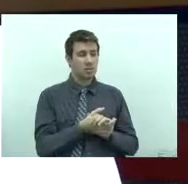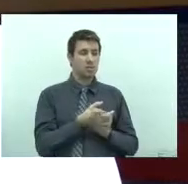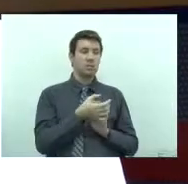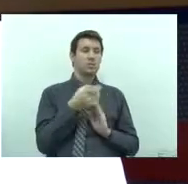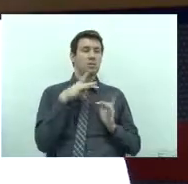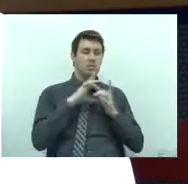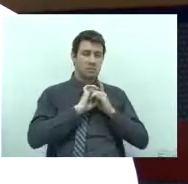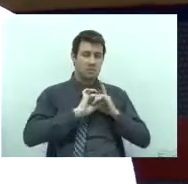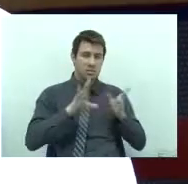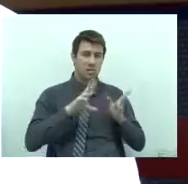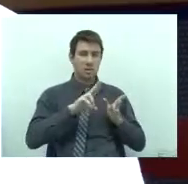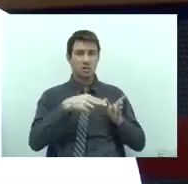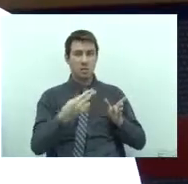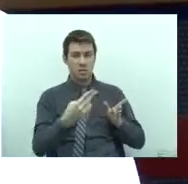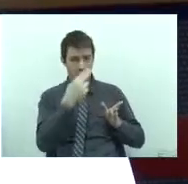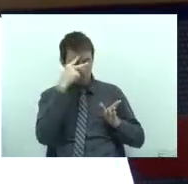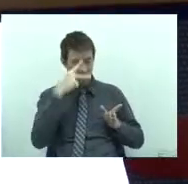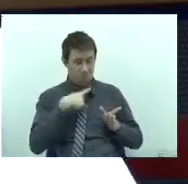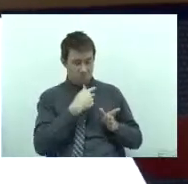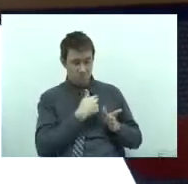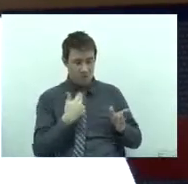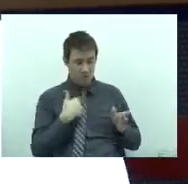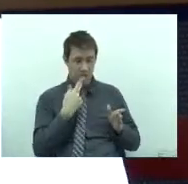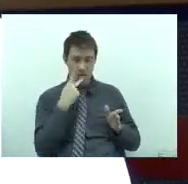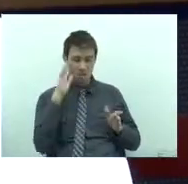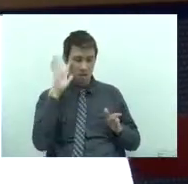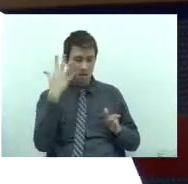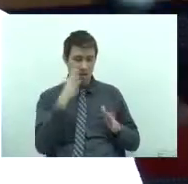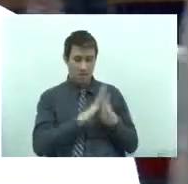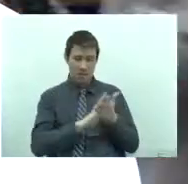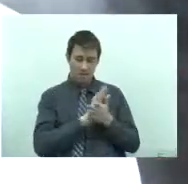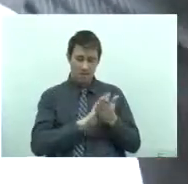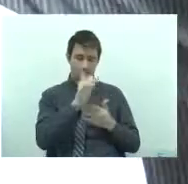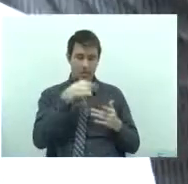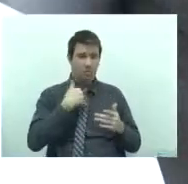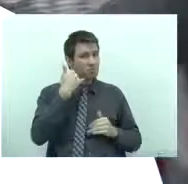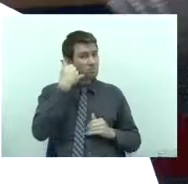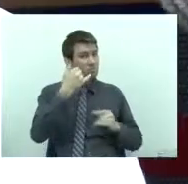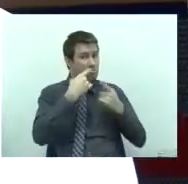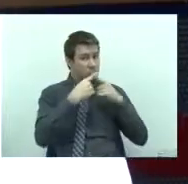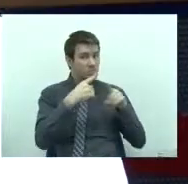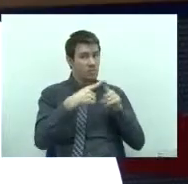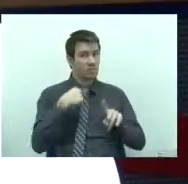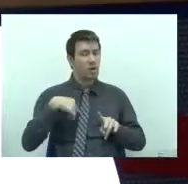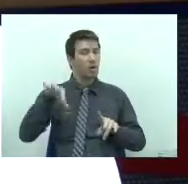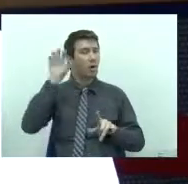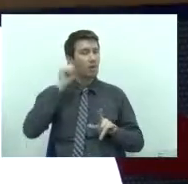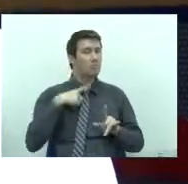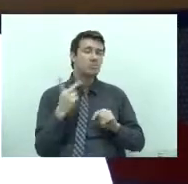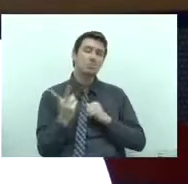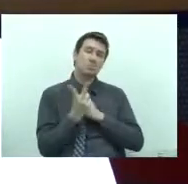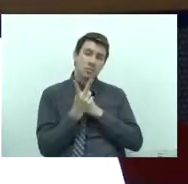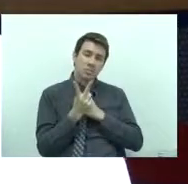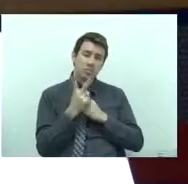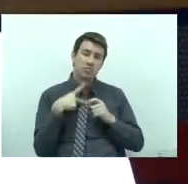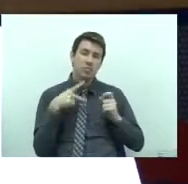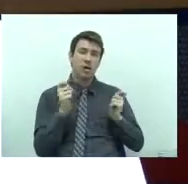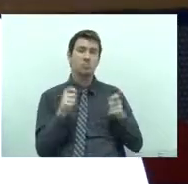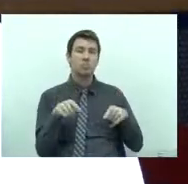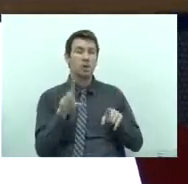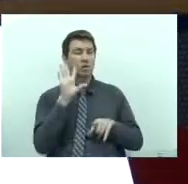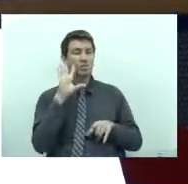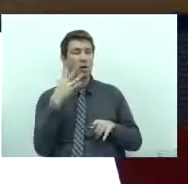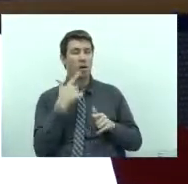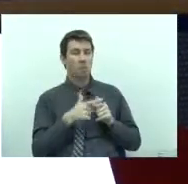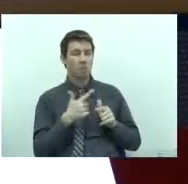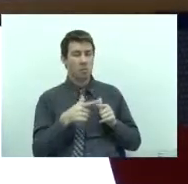voluntariamente, anonimamente, e não vai acontecer nada com ela. Ela vai ser ouvida e vai ter um suporte para poder resolver a situação dela.